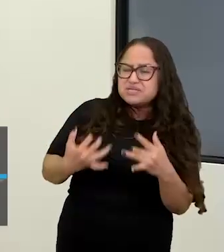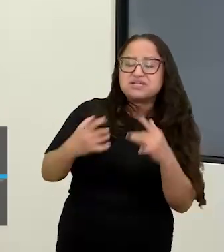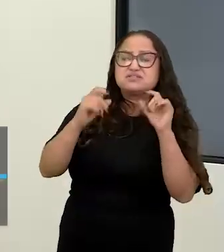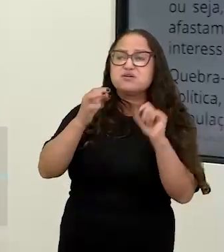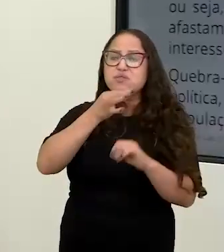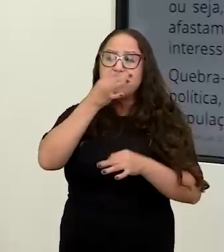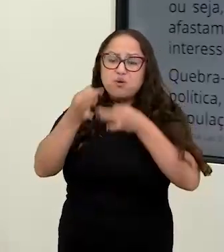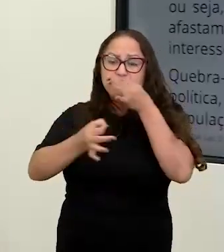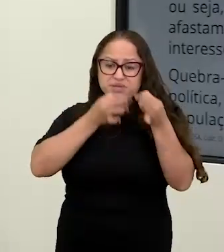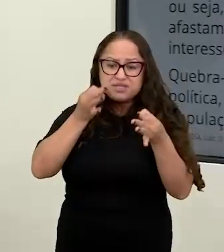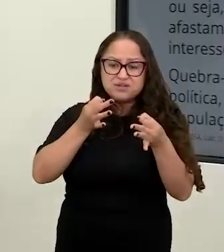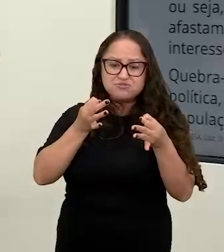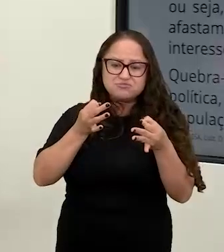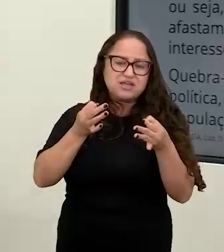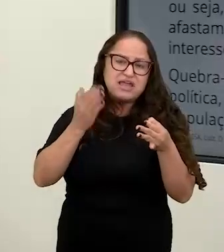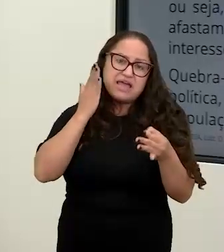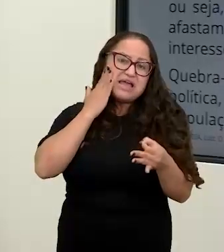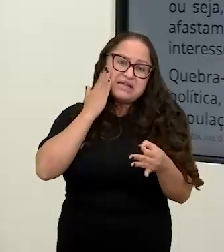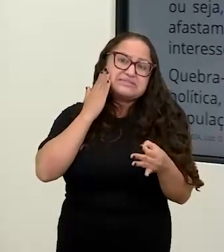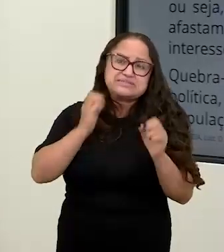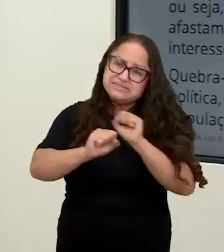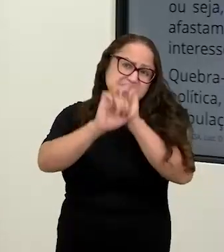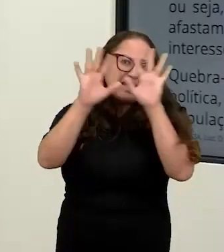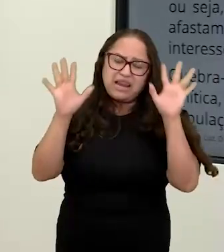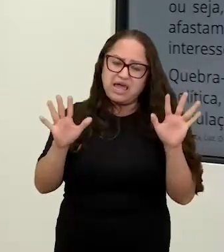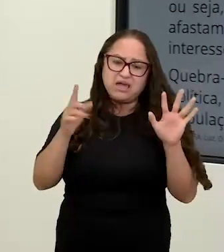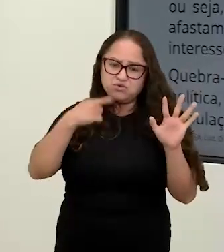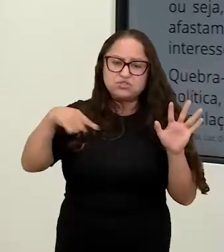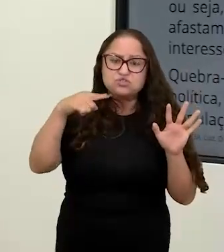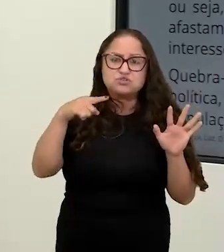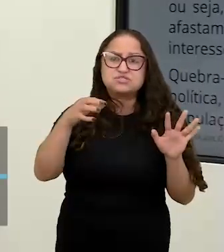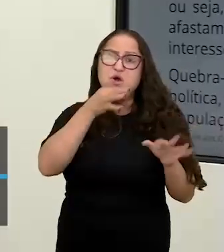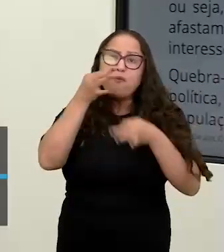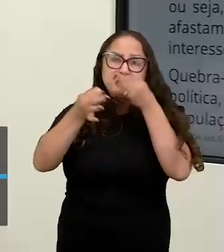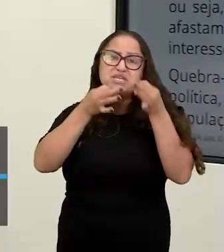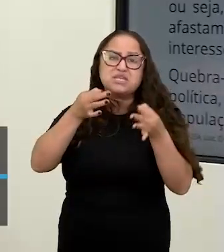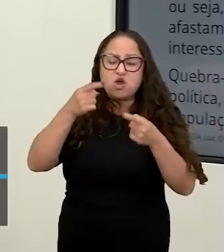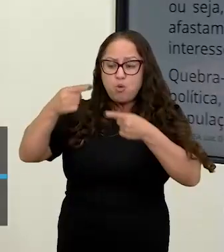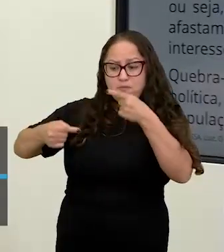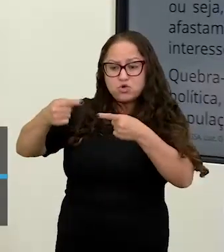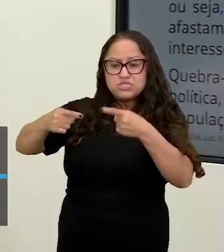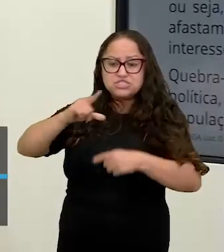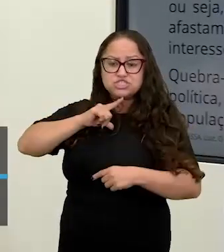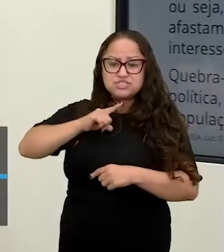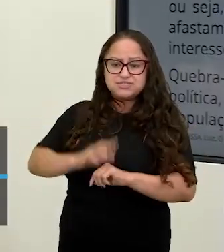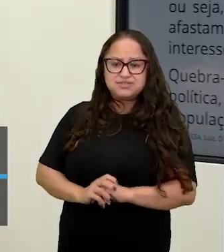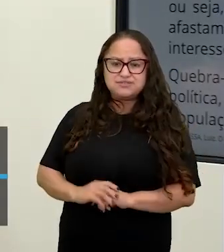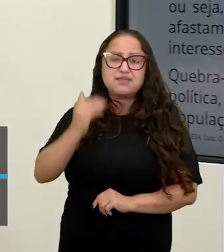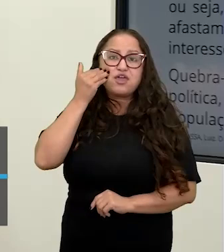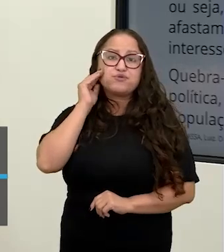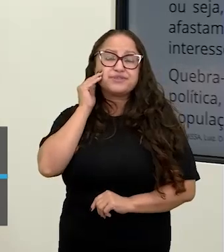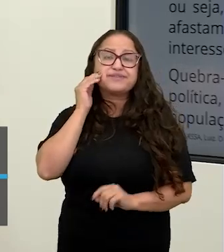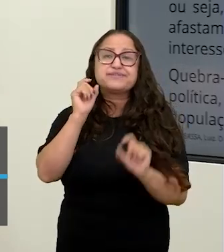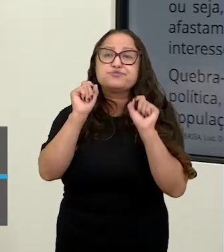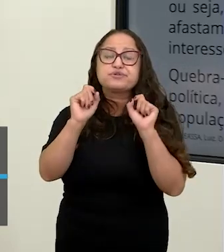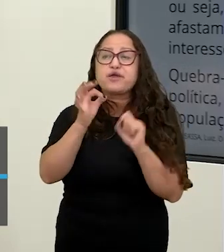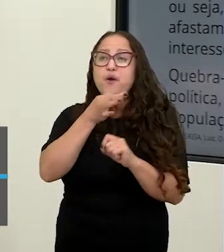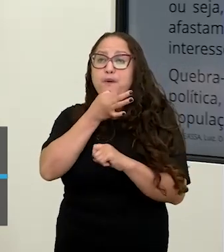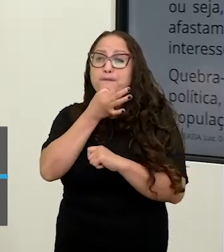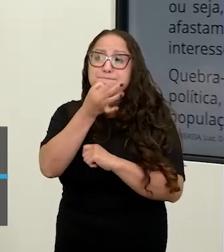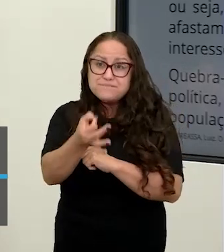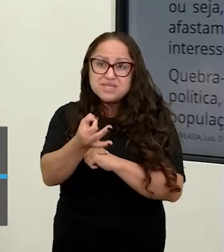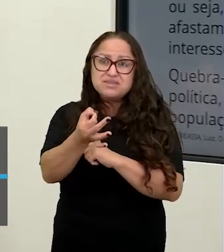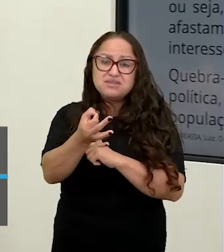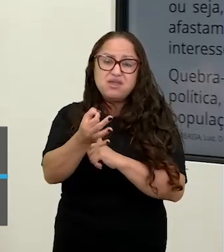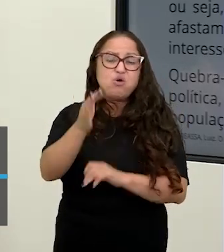opinião. Evidentemente, todos nós temos opiniões políticas, mas eu entendi do que você falou, que a questão da opinião ela tem a ver